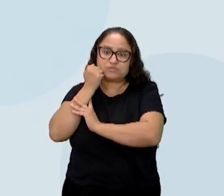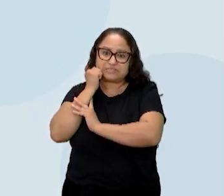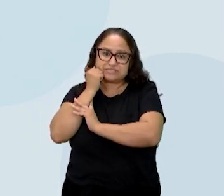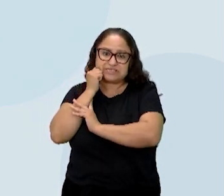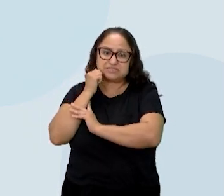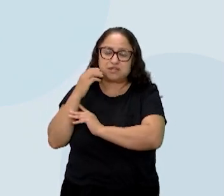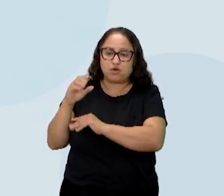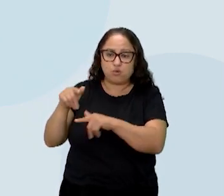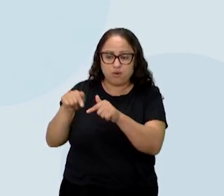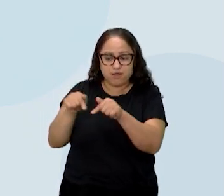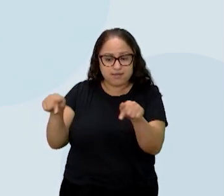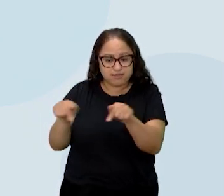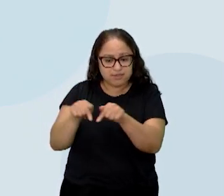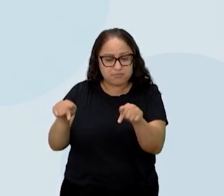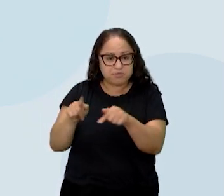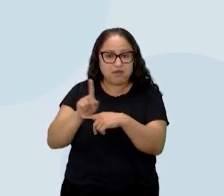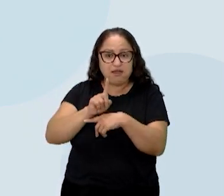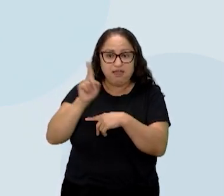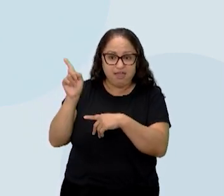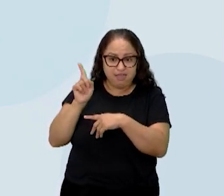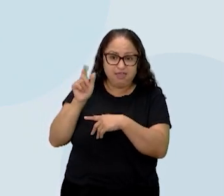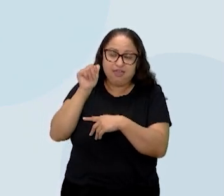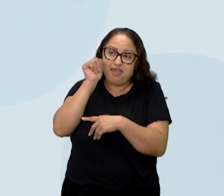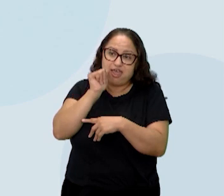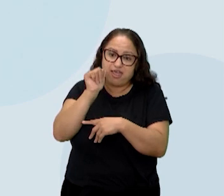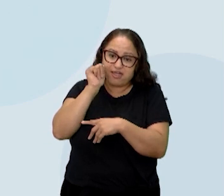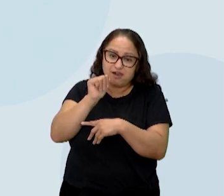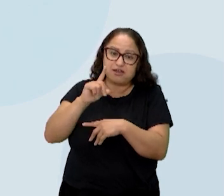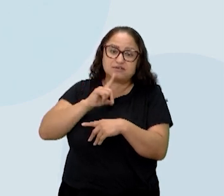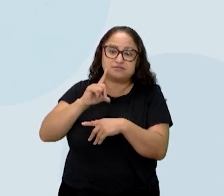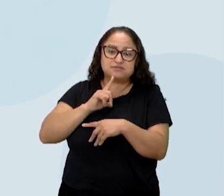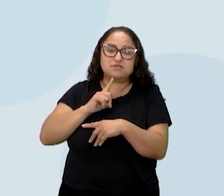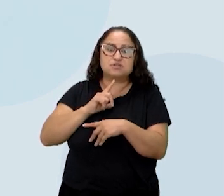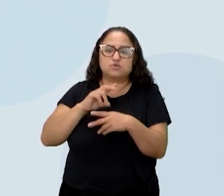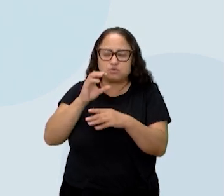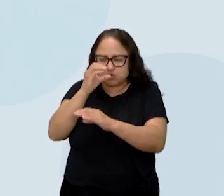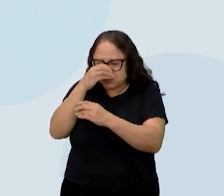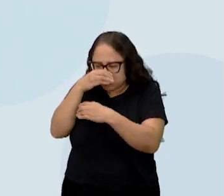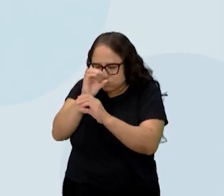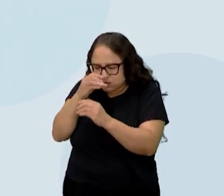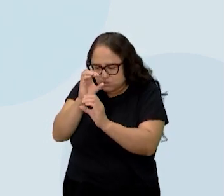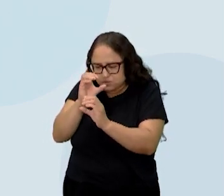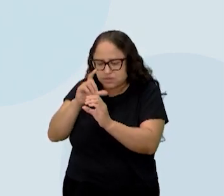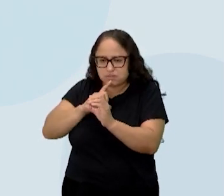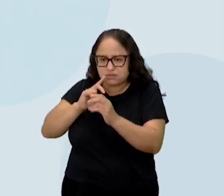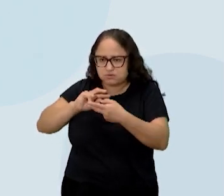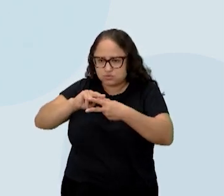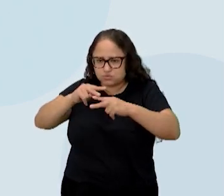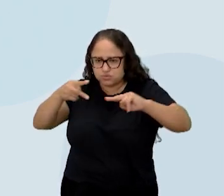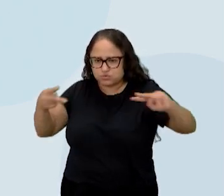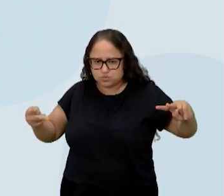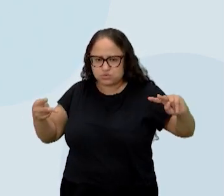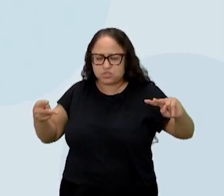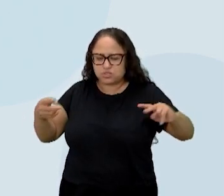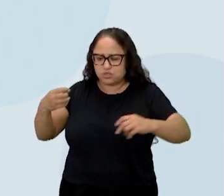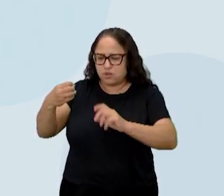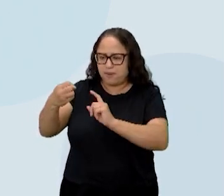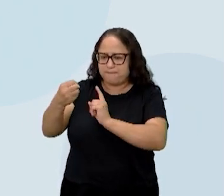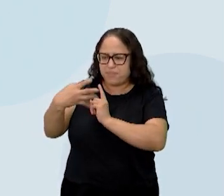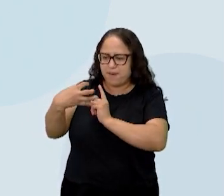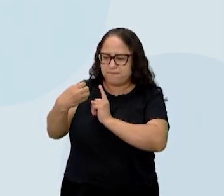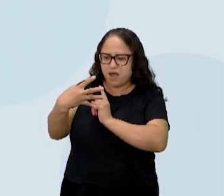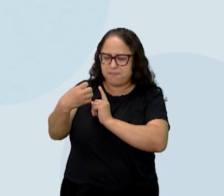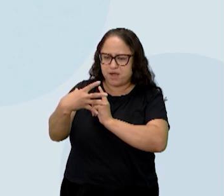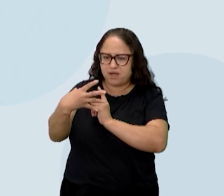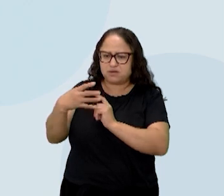química, e ela, né, através dos seus estudos com a difração de raio-x, ela foi a primeira que conseguiu